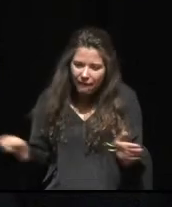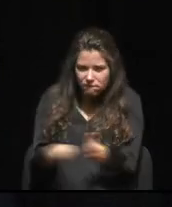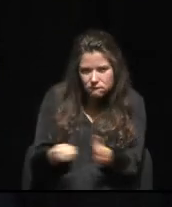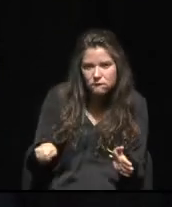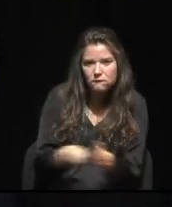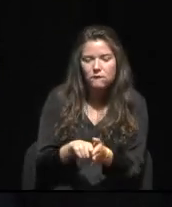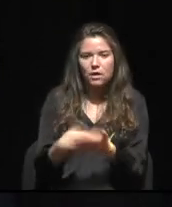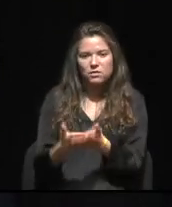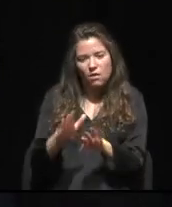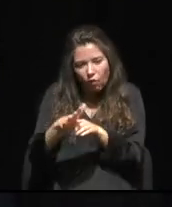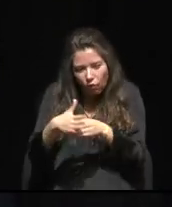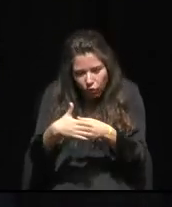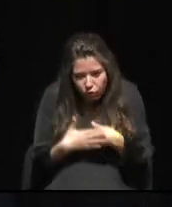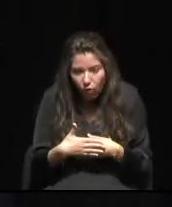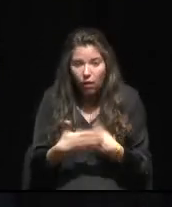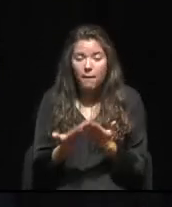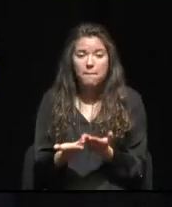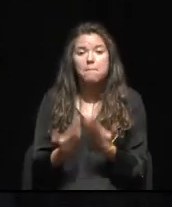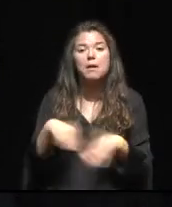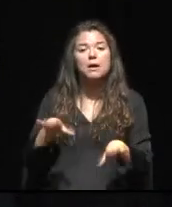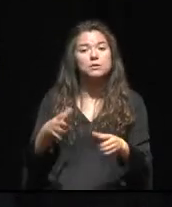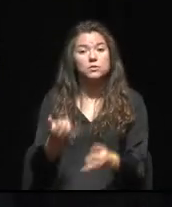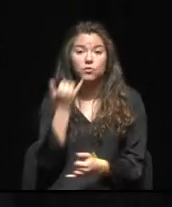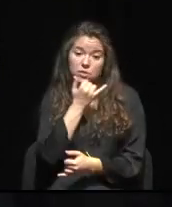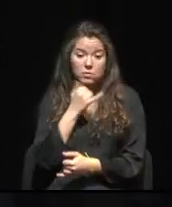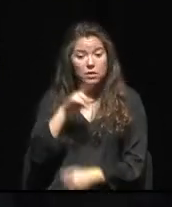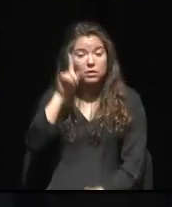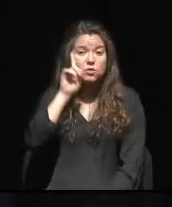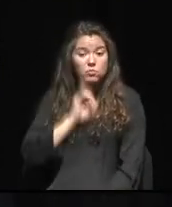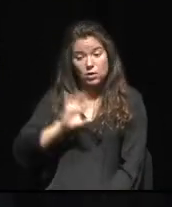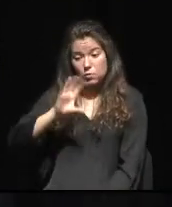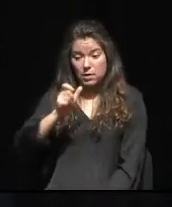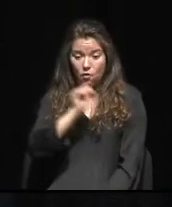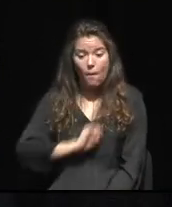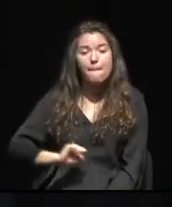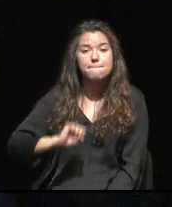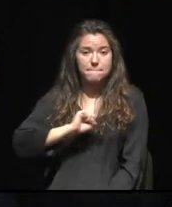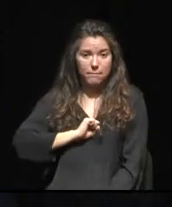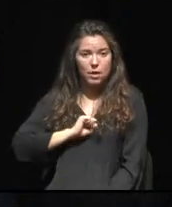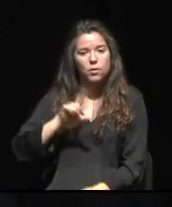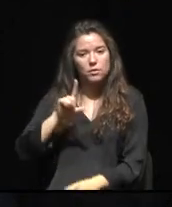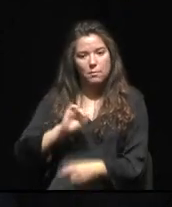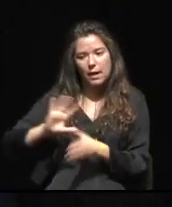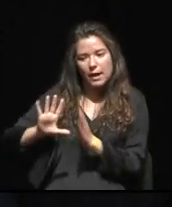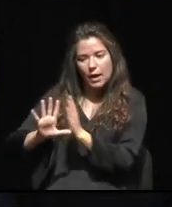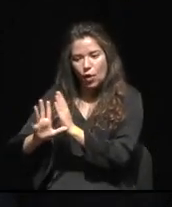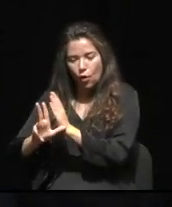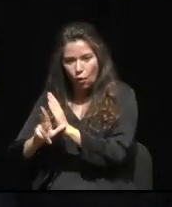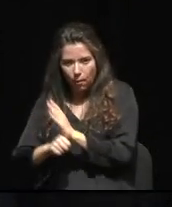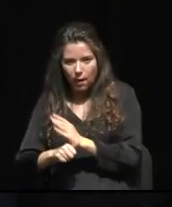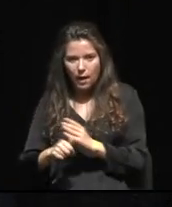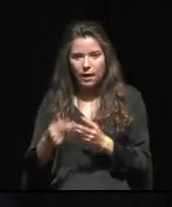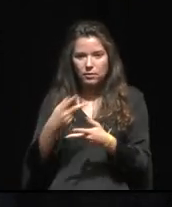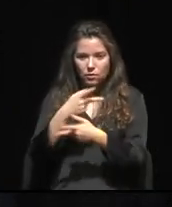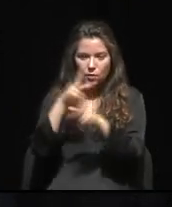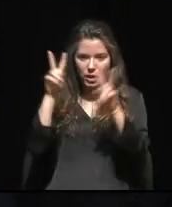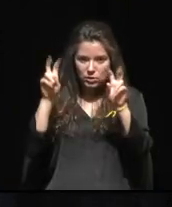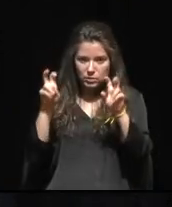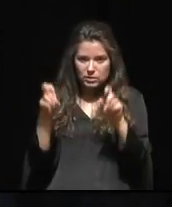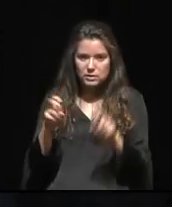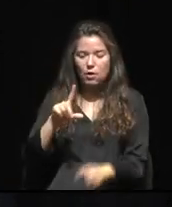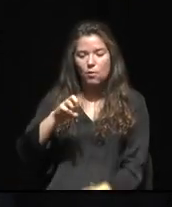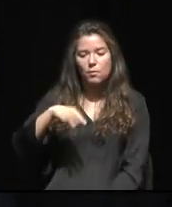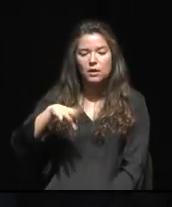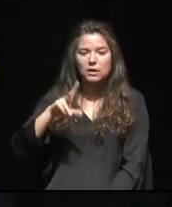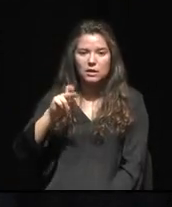medo da repressão felizmente as mulheres do meu país e roubando gentilmente a expressão a Maria Lamas